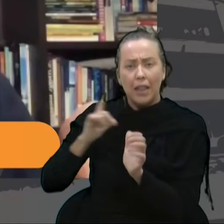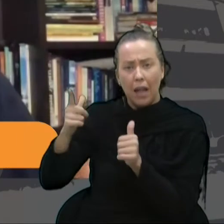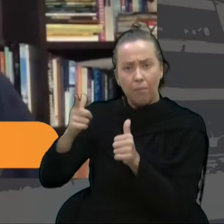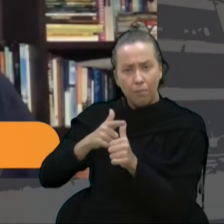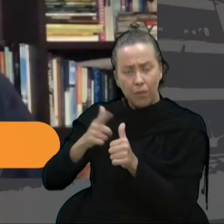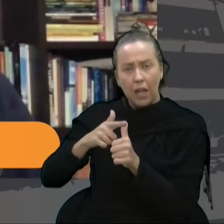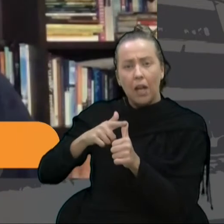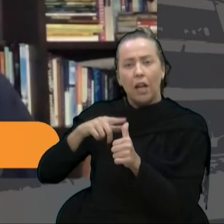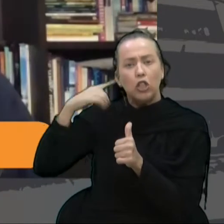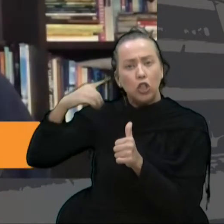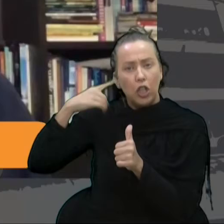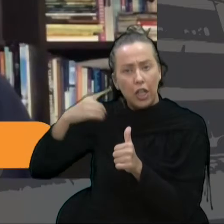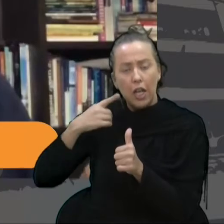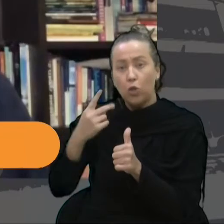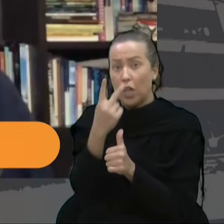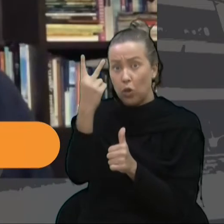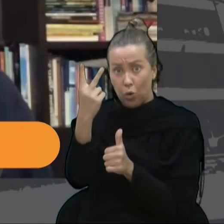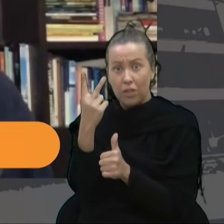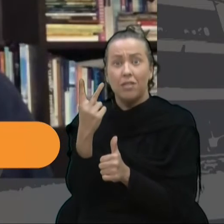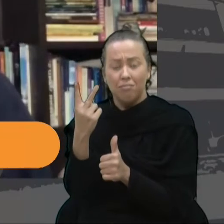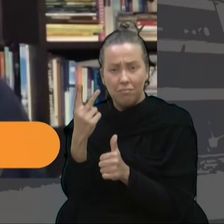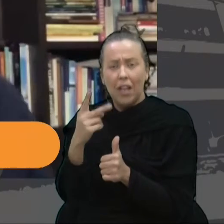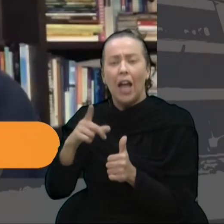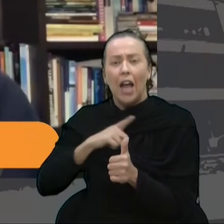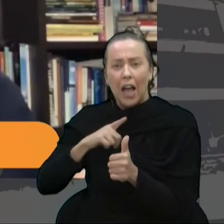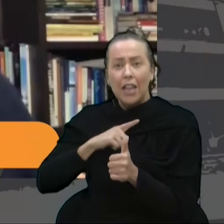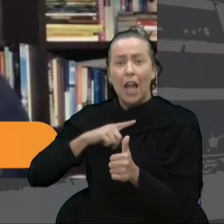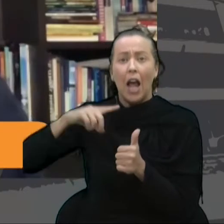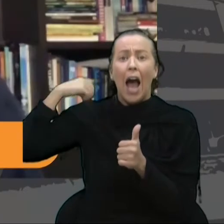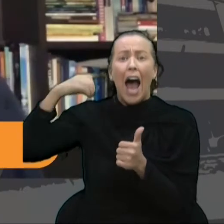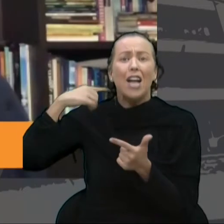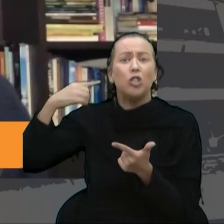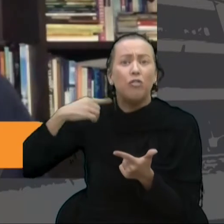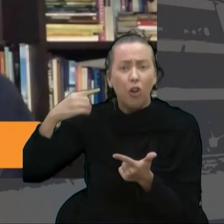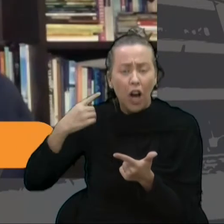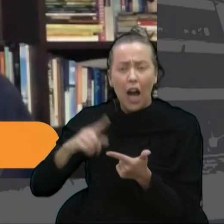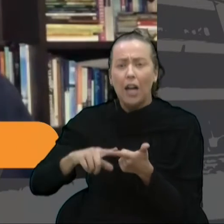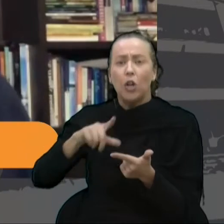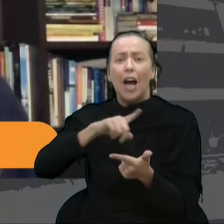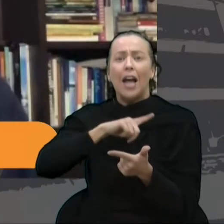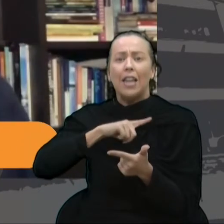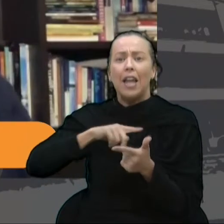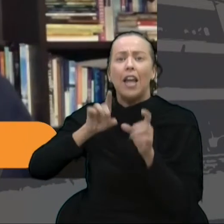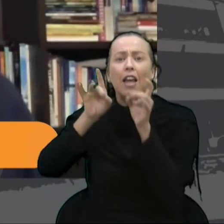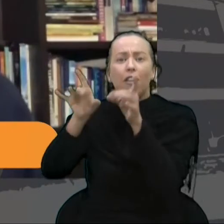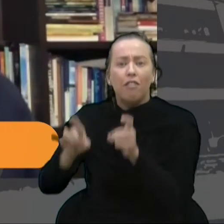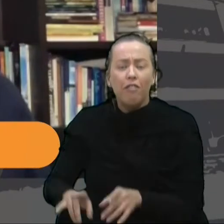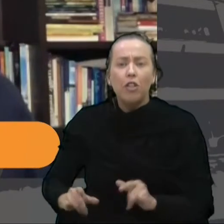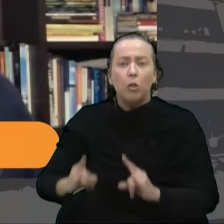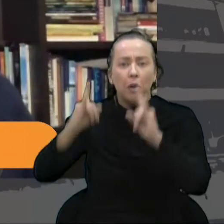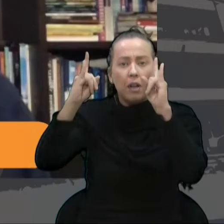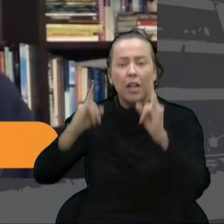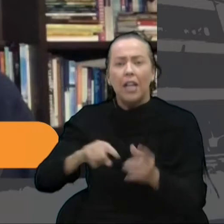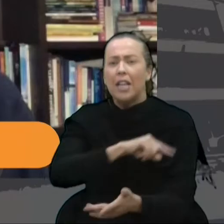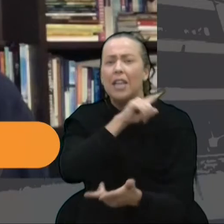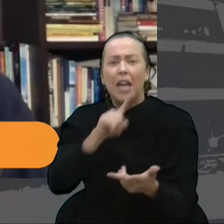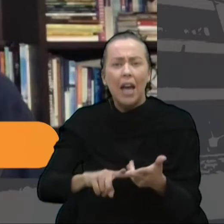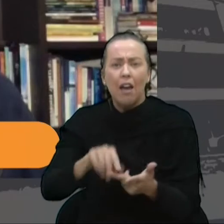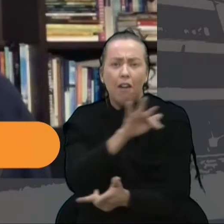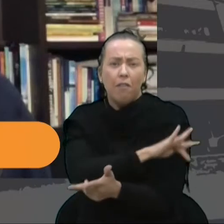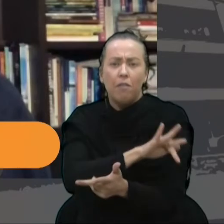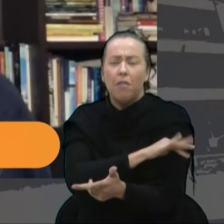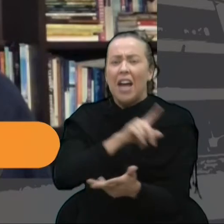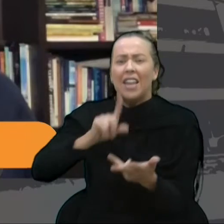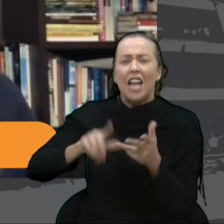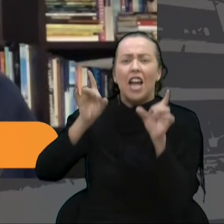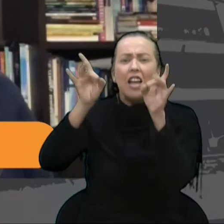estudante de direito, tem 2, tem advogados, tem corretores de imóveis, tem protético, tem